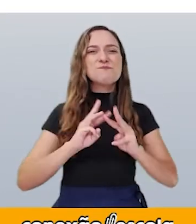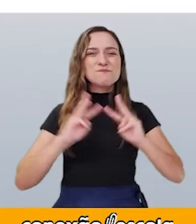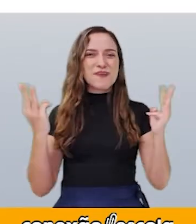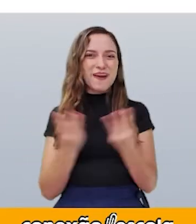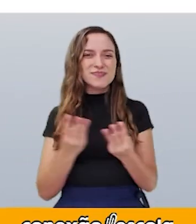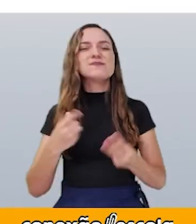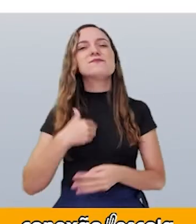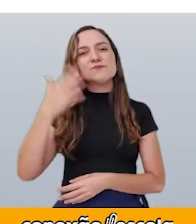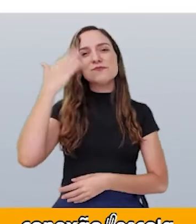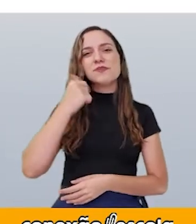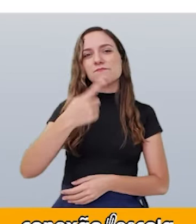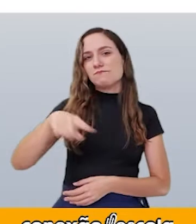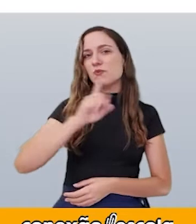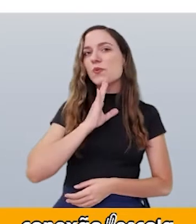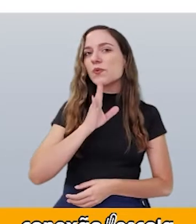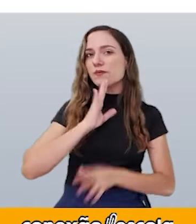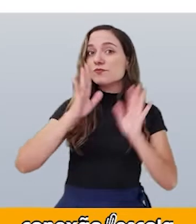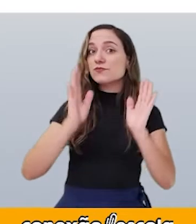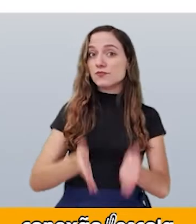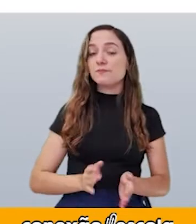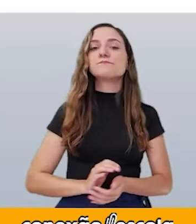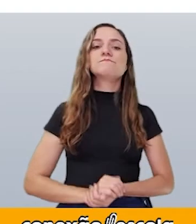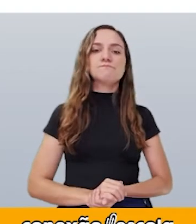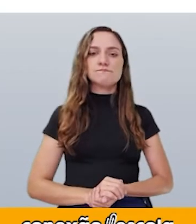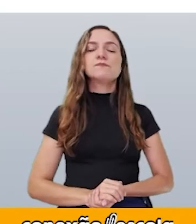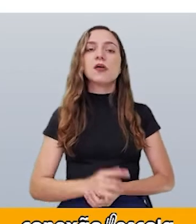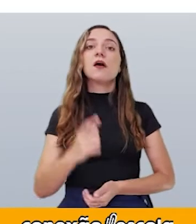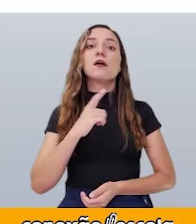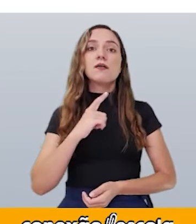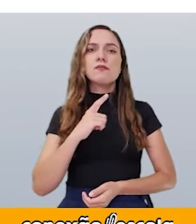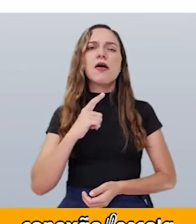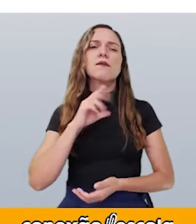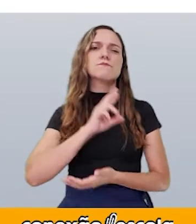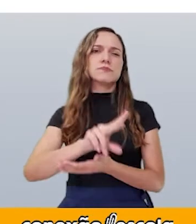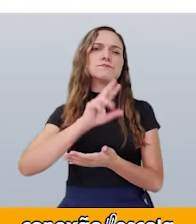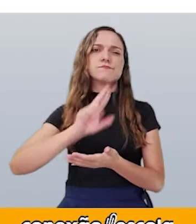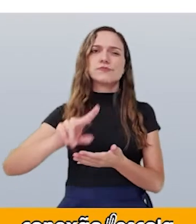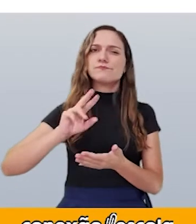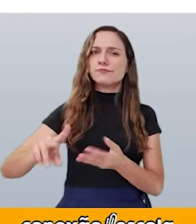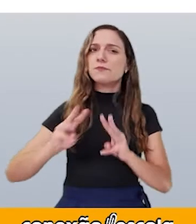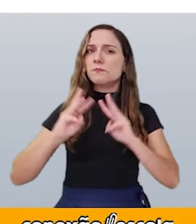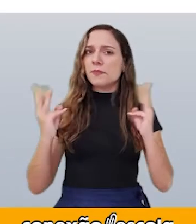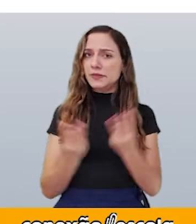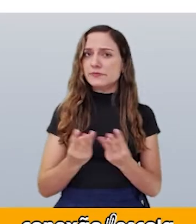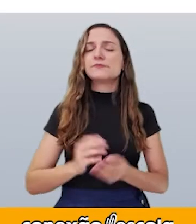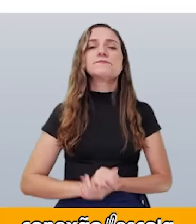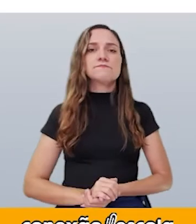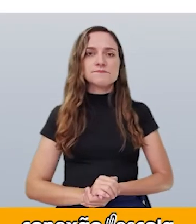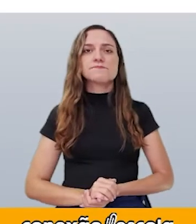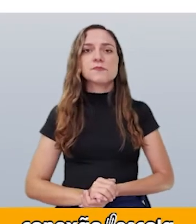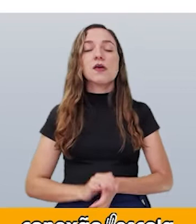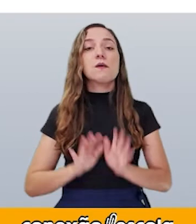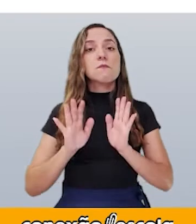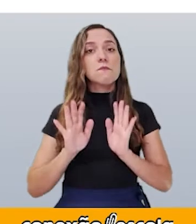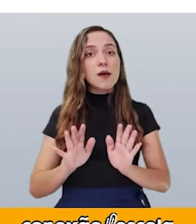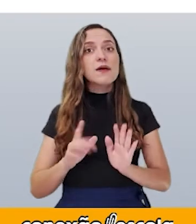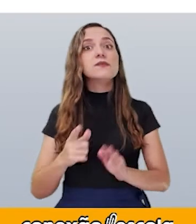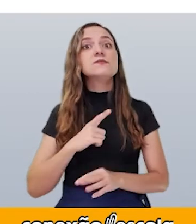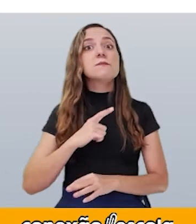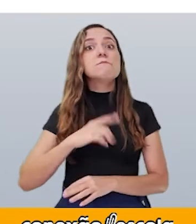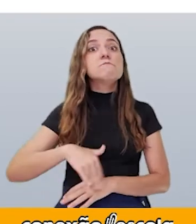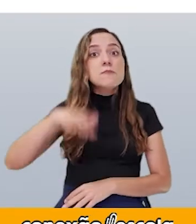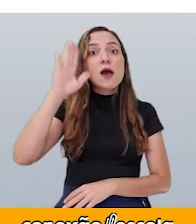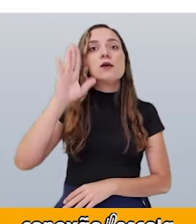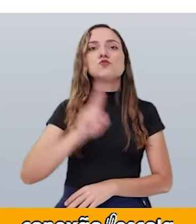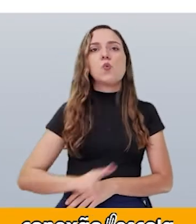sei que você já conhece. Existem diferentes medidas de massa. No entanto, as